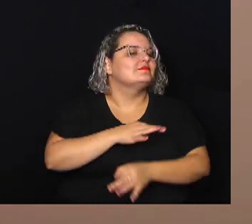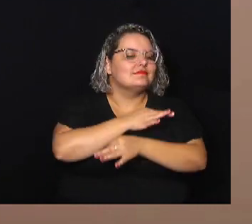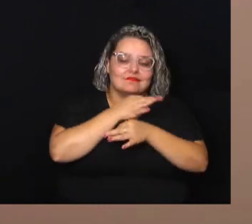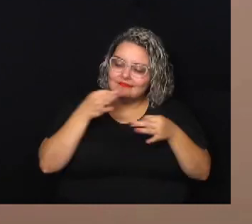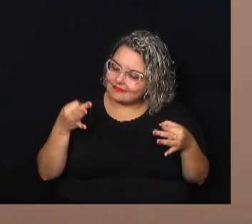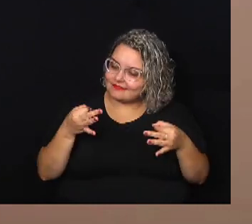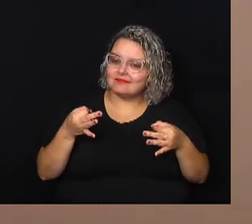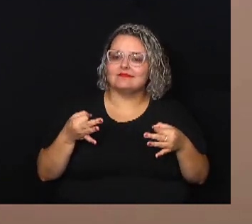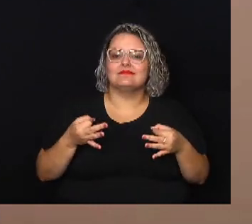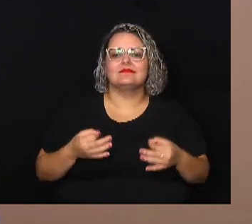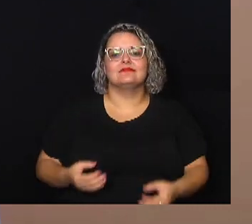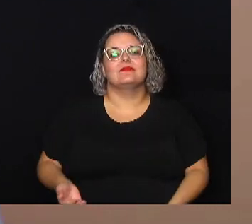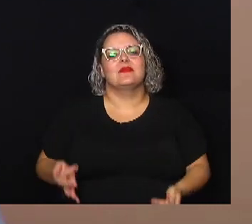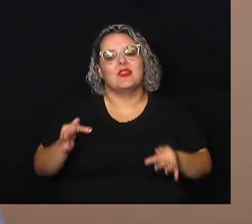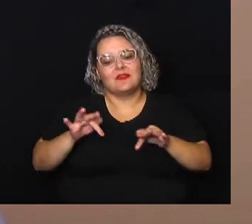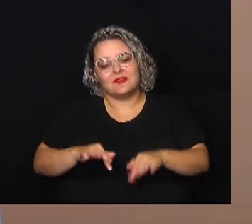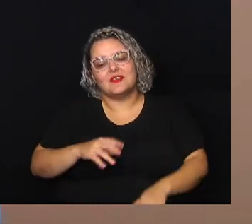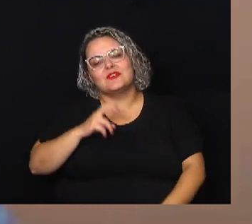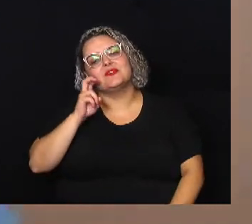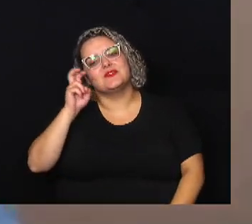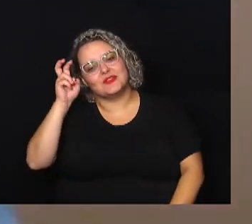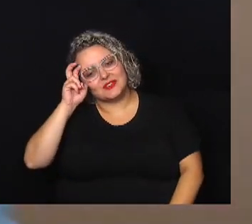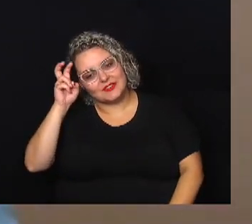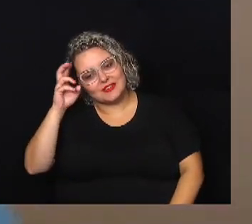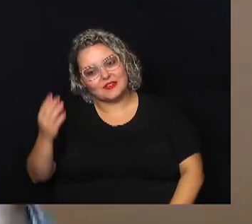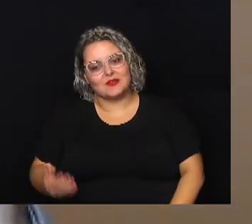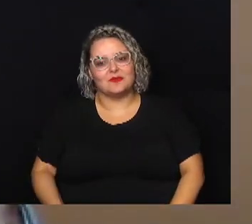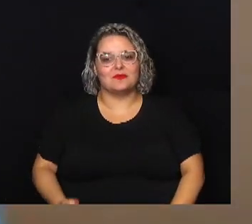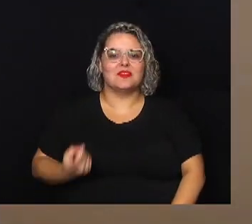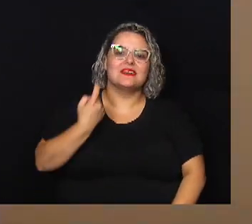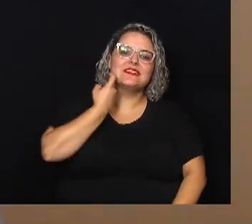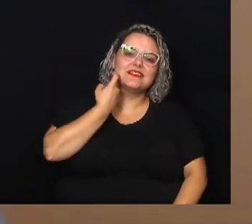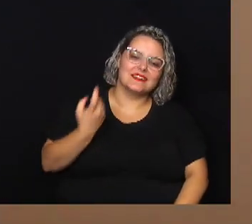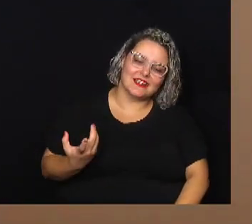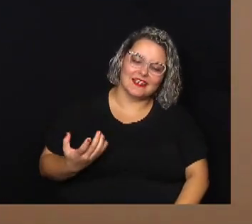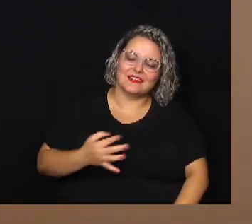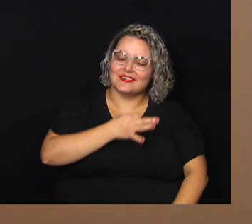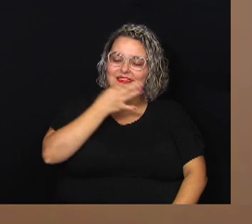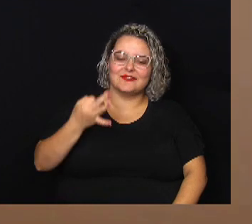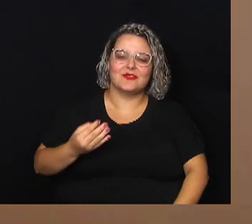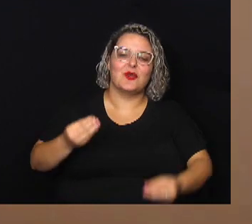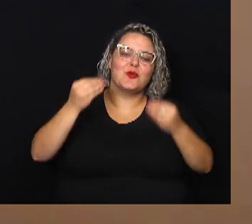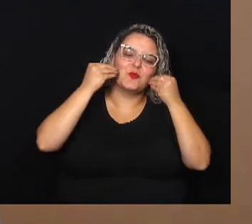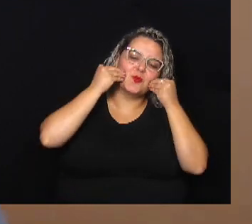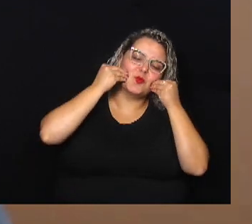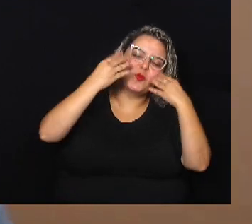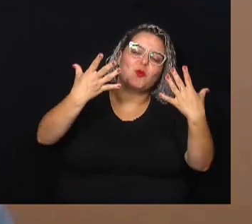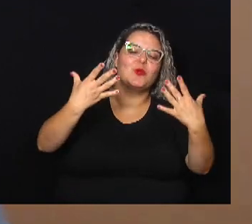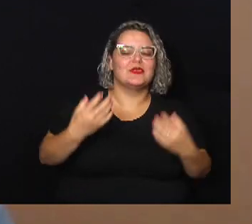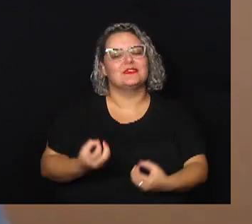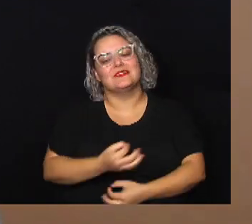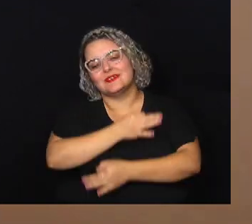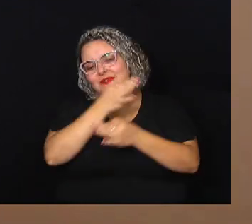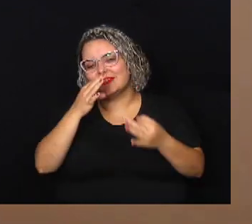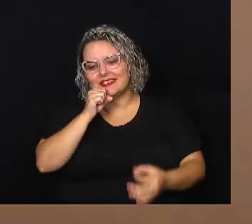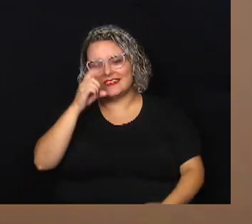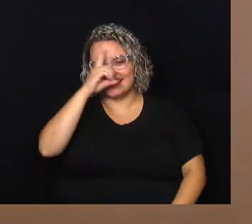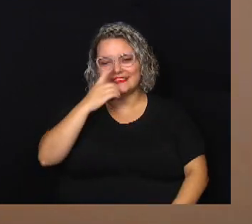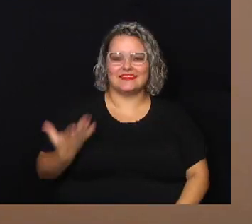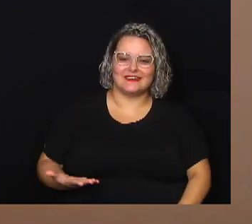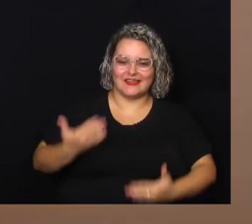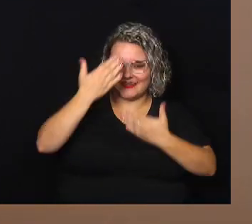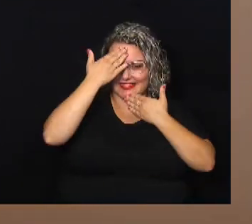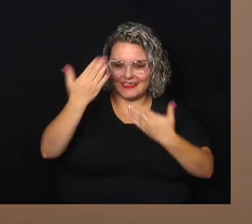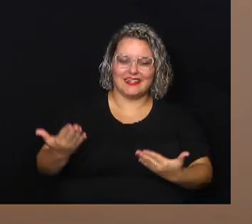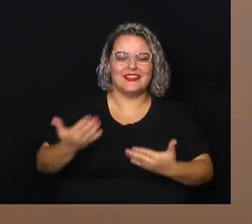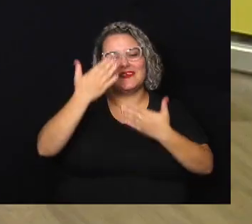excelente resto de quinta-feira, uma excelente sexta-feira e um beijo e um bom final de semana para vocês todos. Muito obrigado.